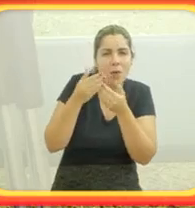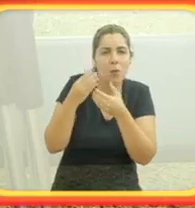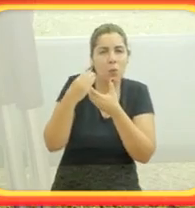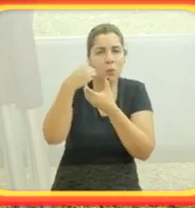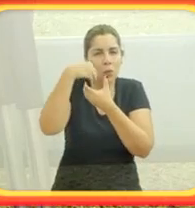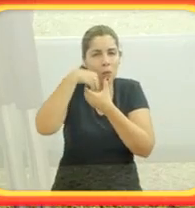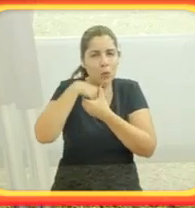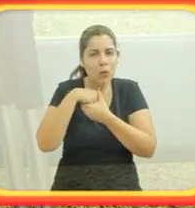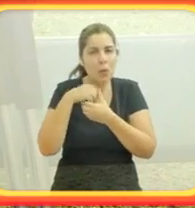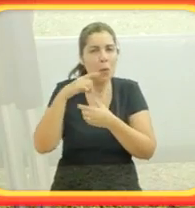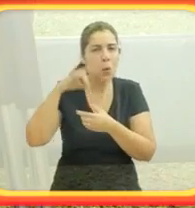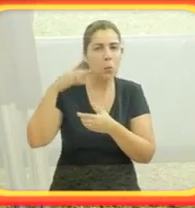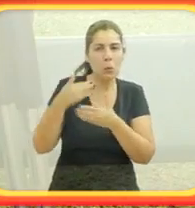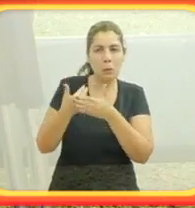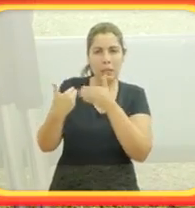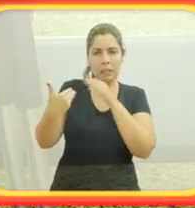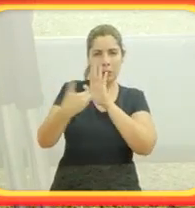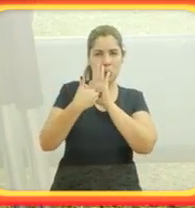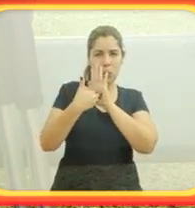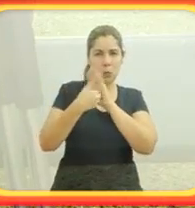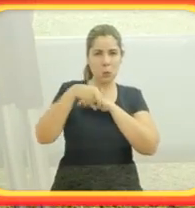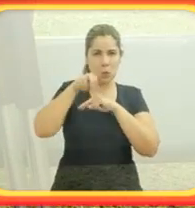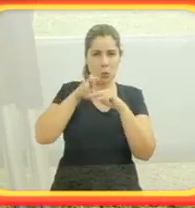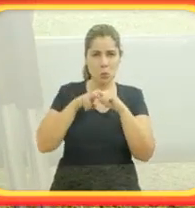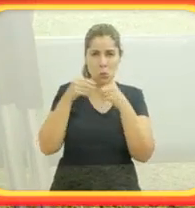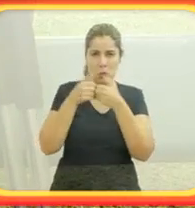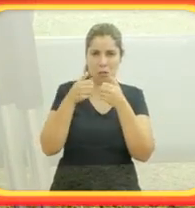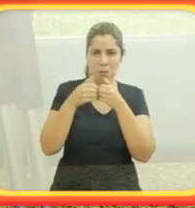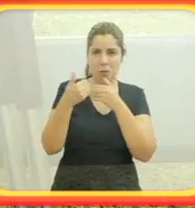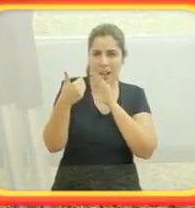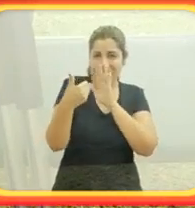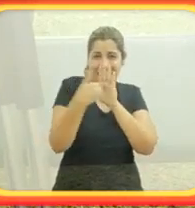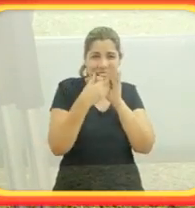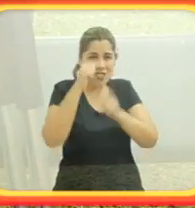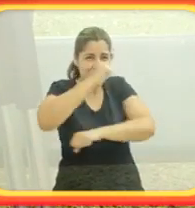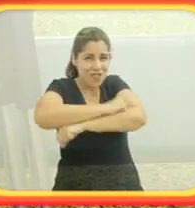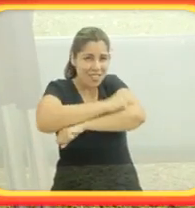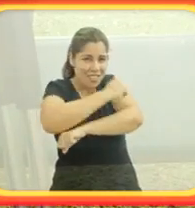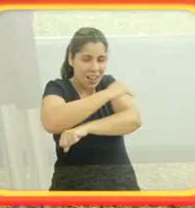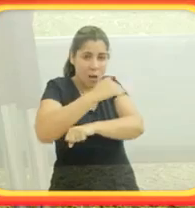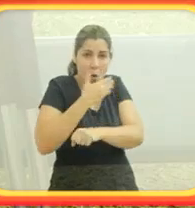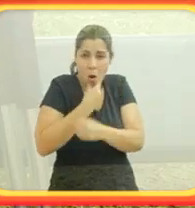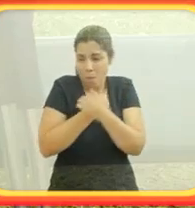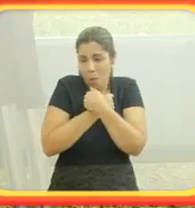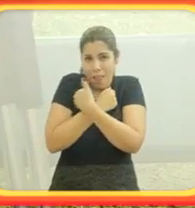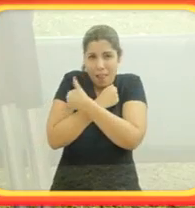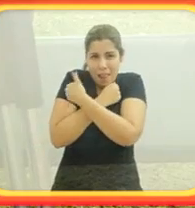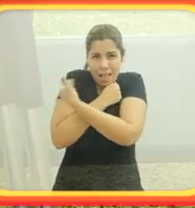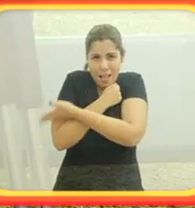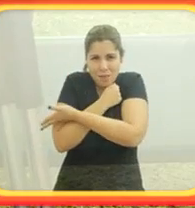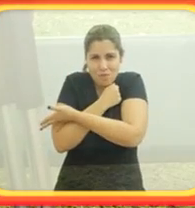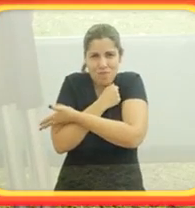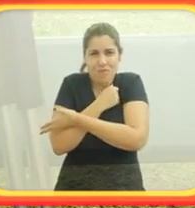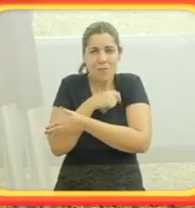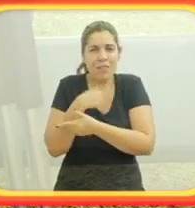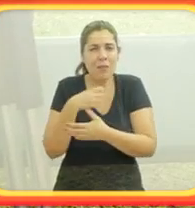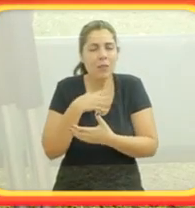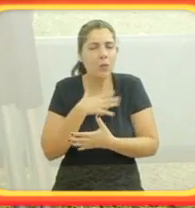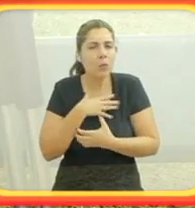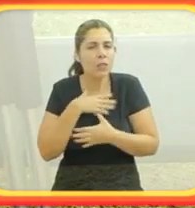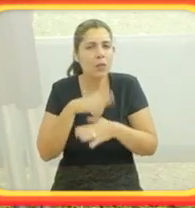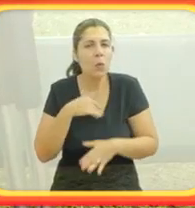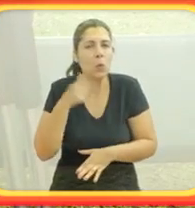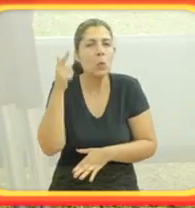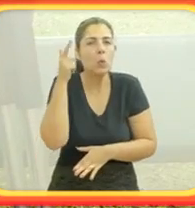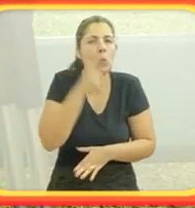no cantinho da janela. E um homem do meu lado, então... E aí foi tranquilo, consegui entrar na cidade. Quando eu cheguei na